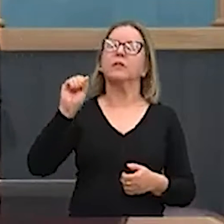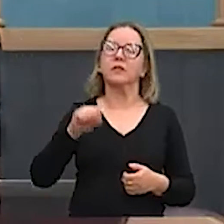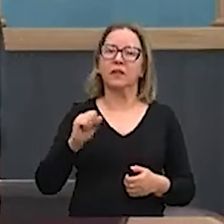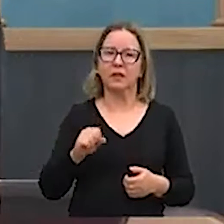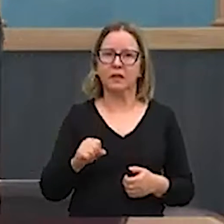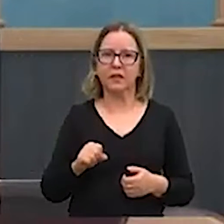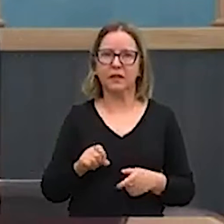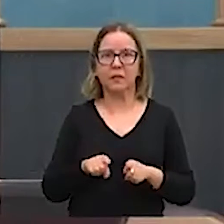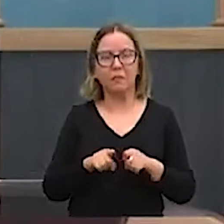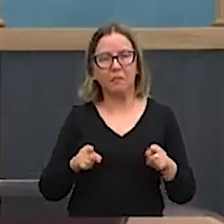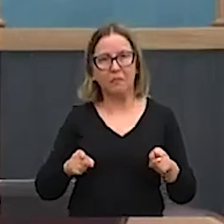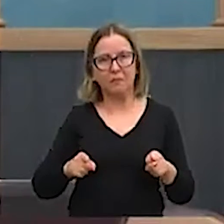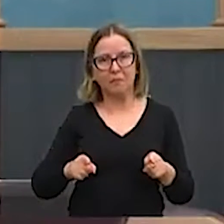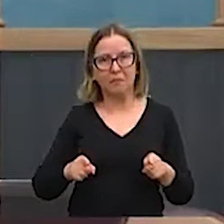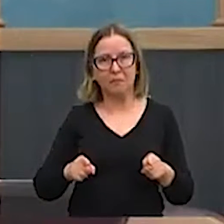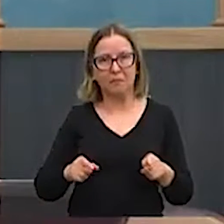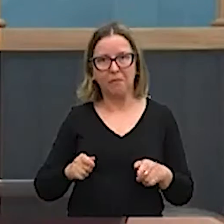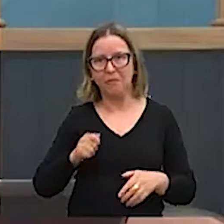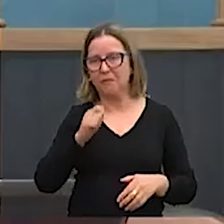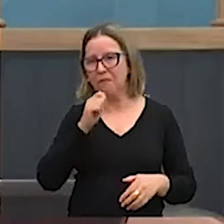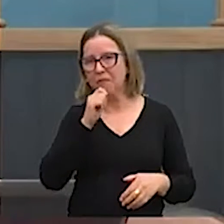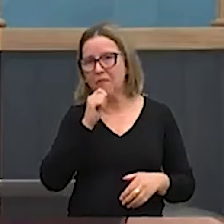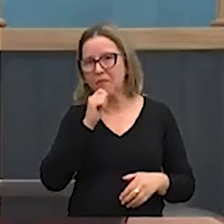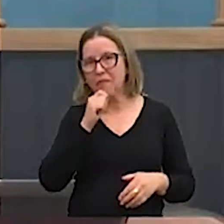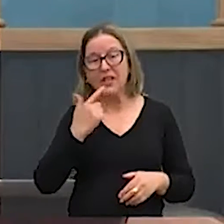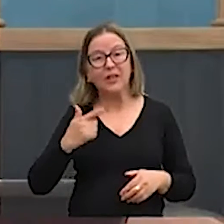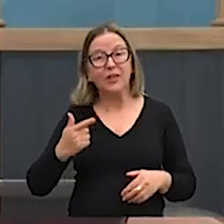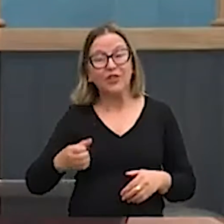não havia chegado à revelação.